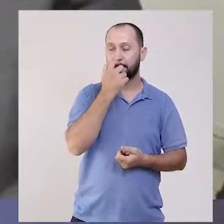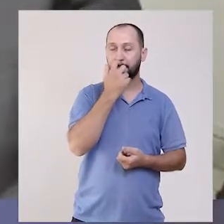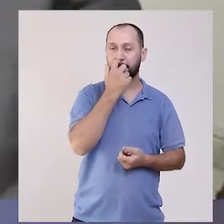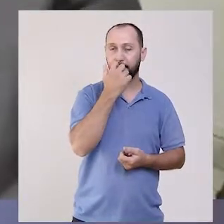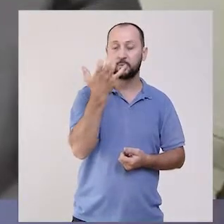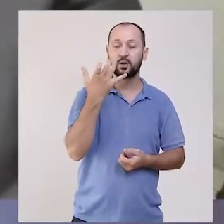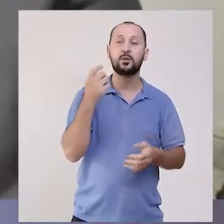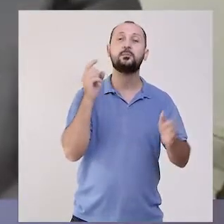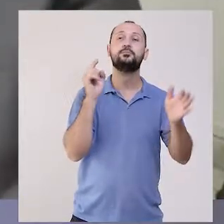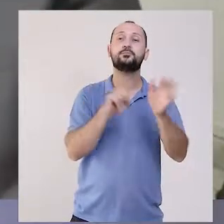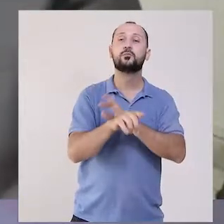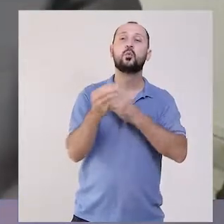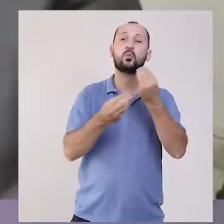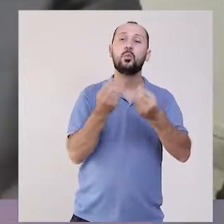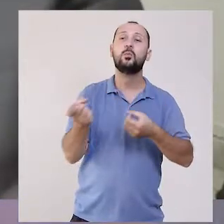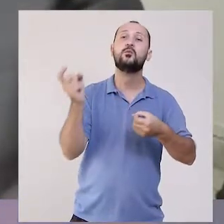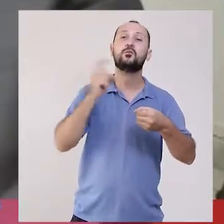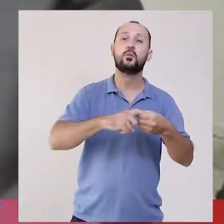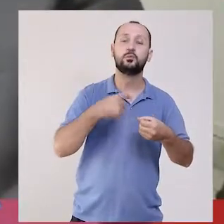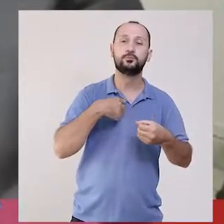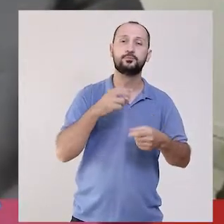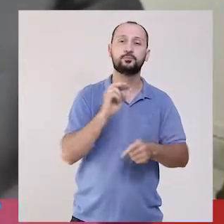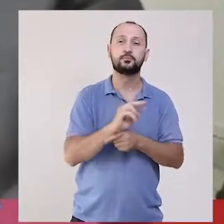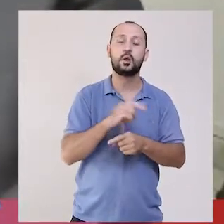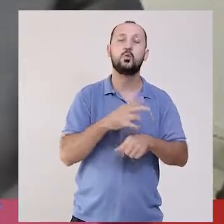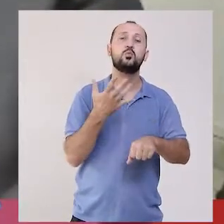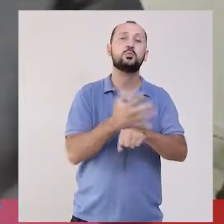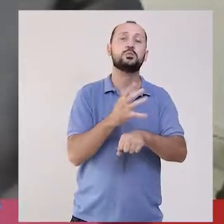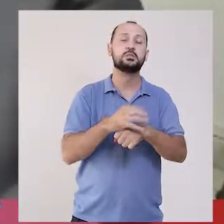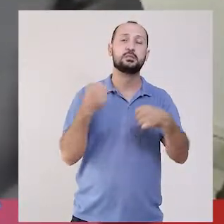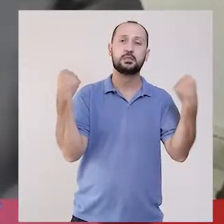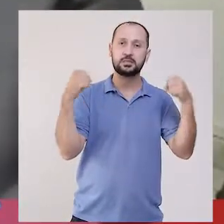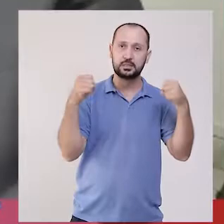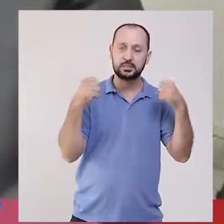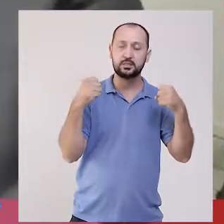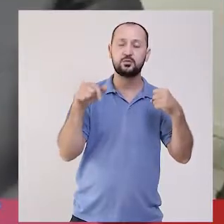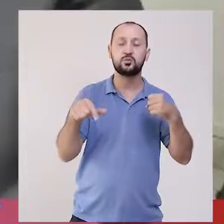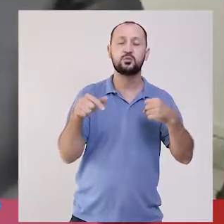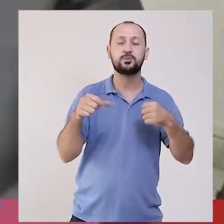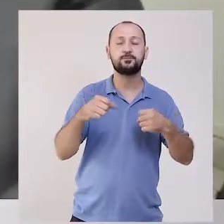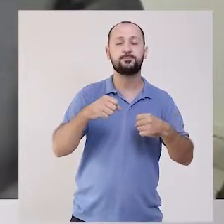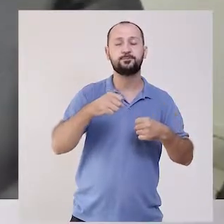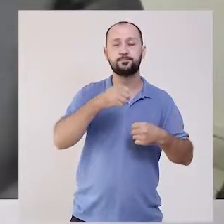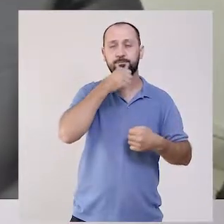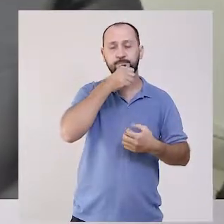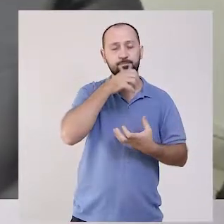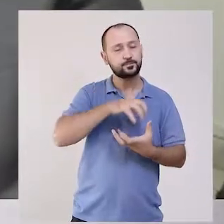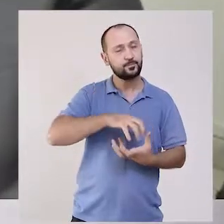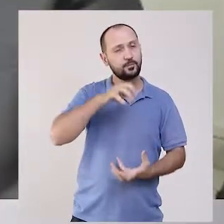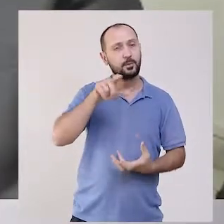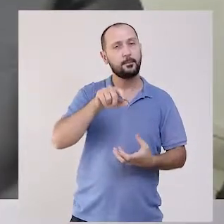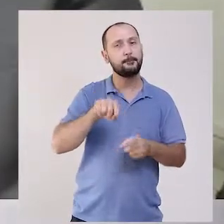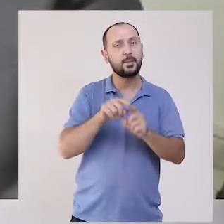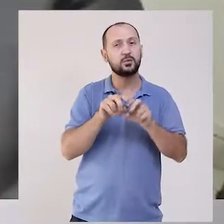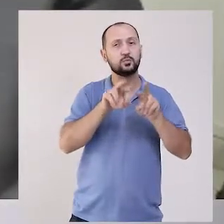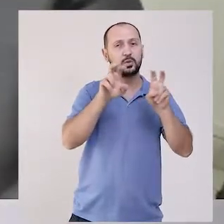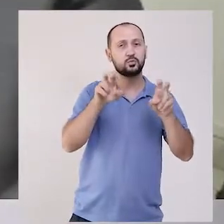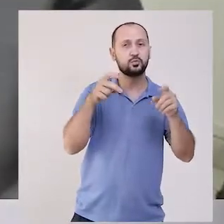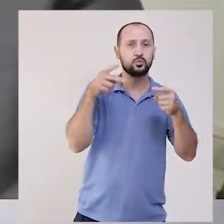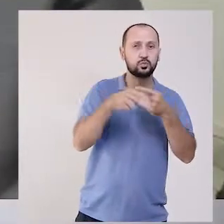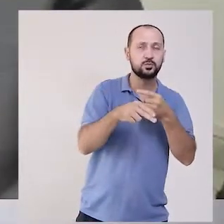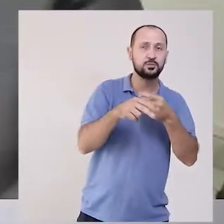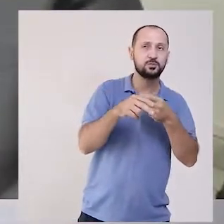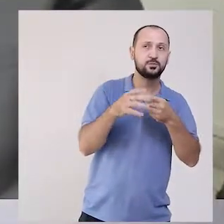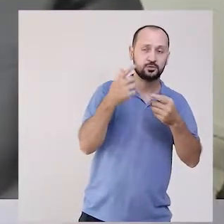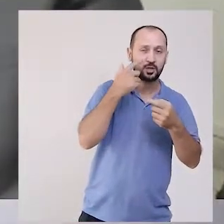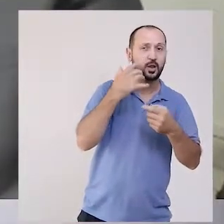Eu até quero perguntar, né, como retomar, por exemplo, uma rotina de exercícios, no caso dos idosos, mas o senhor tocou num assunto que era um ponto que